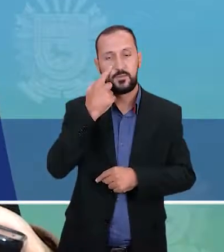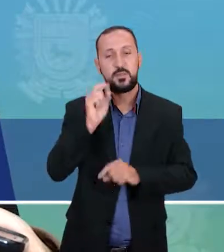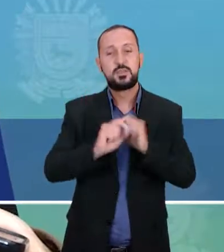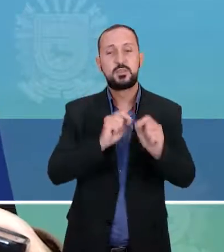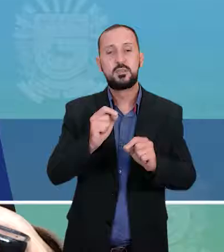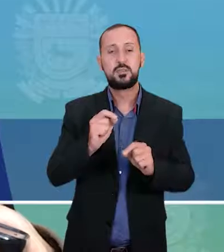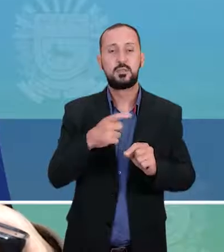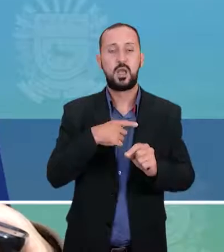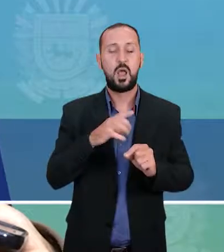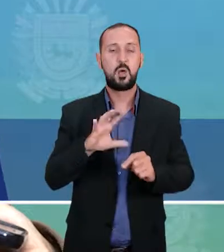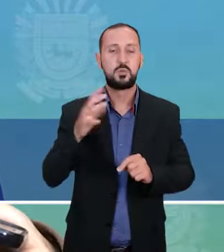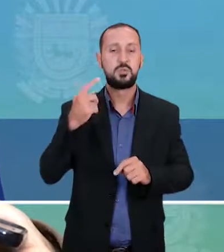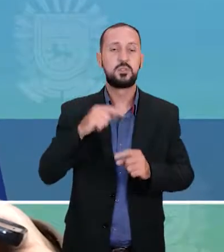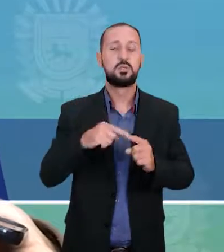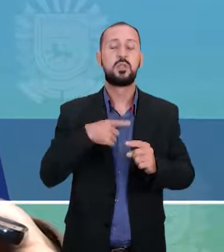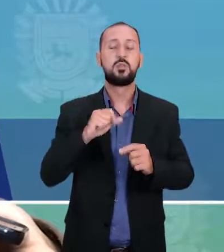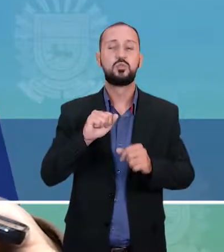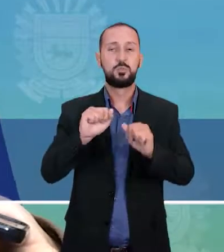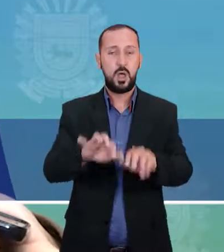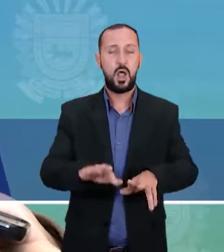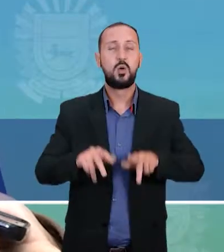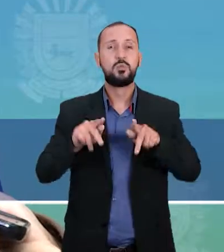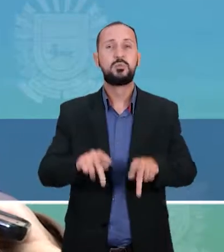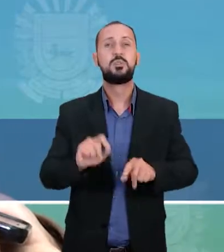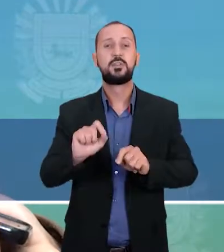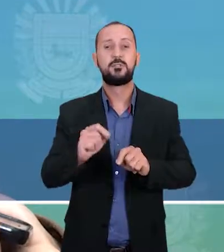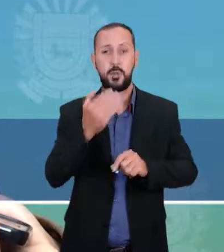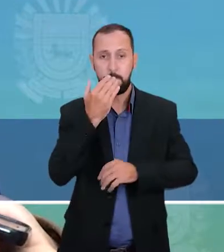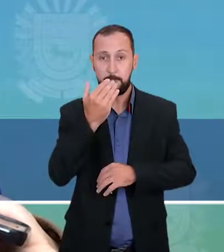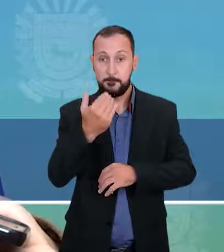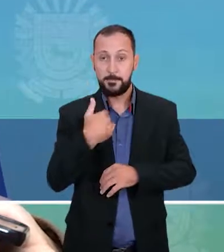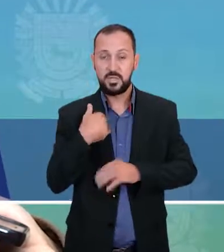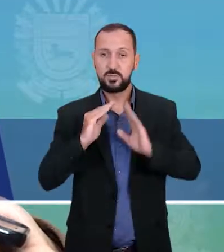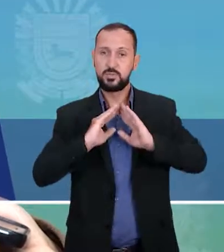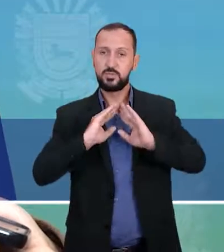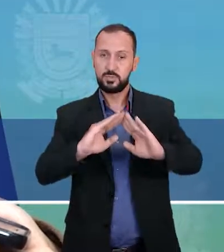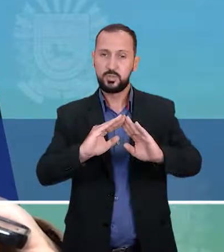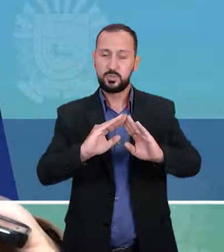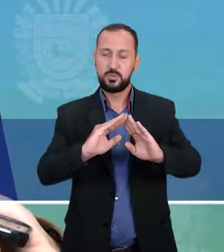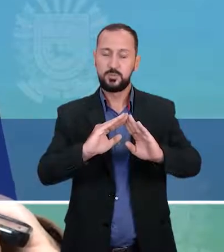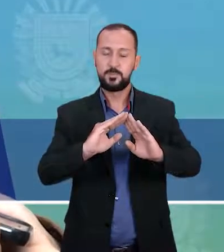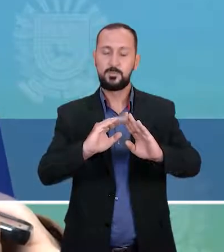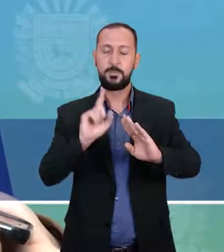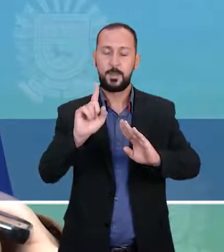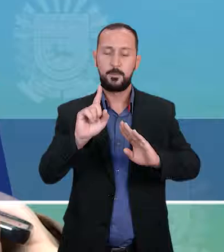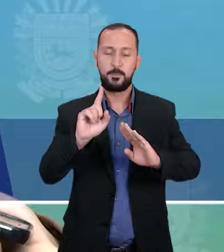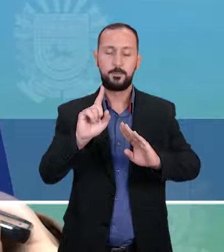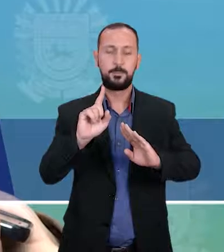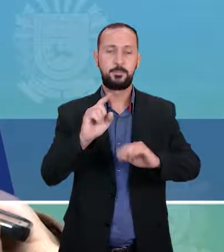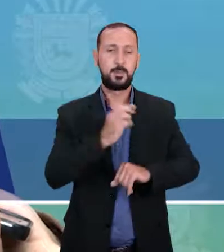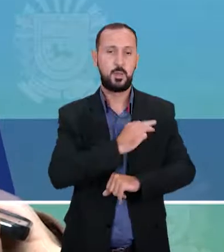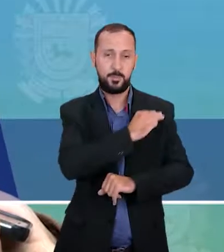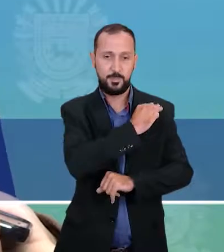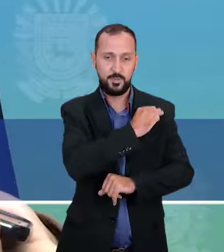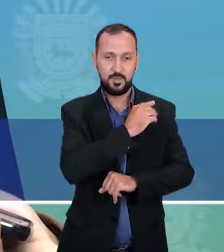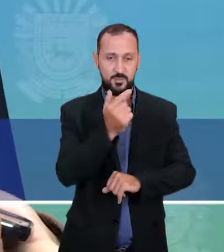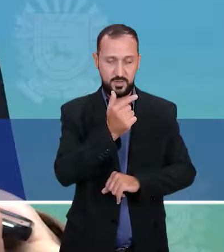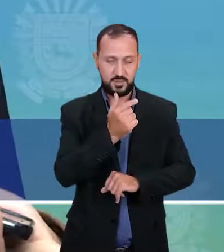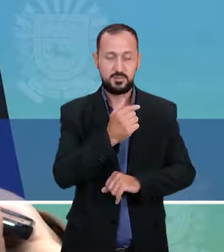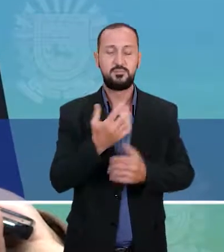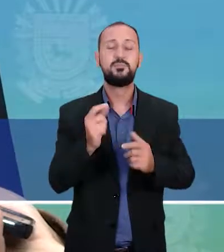vendo serem tomadas aqui, numa audiência que foi solicitada pelo vice-ministro Naban e que a gente